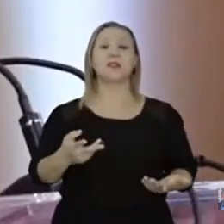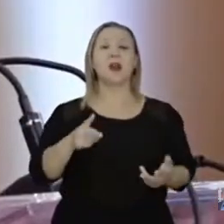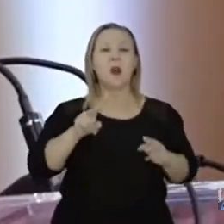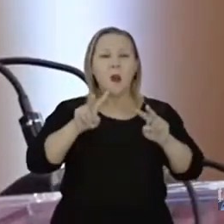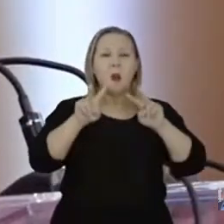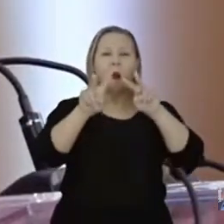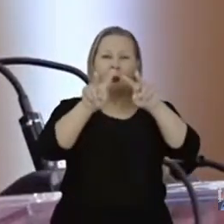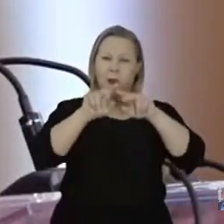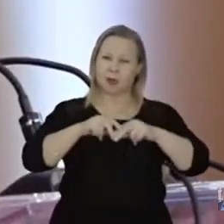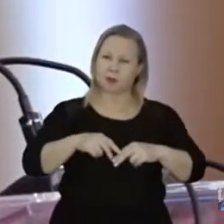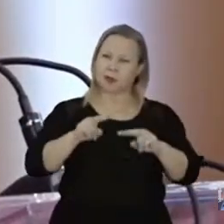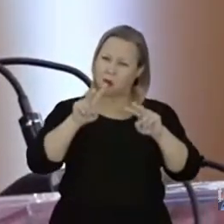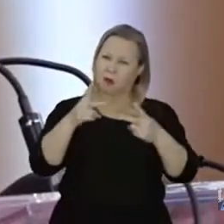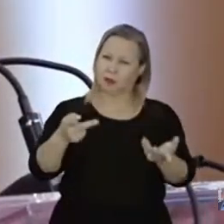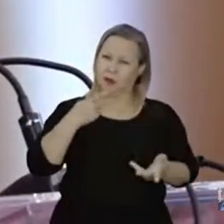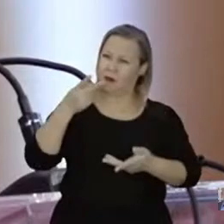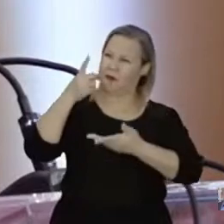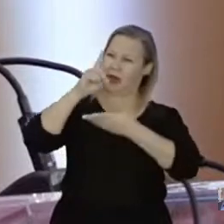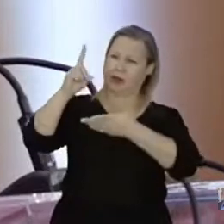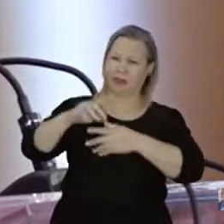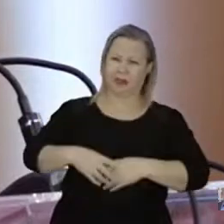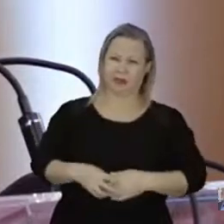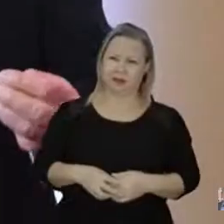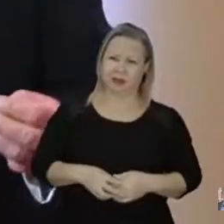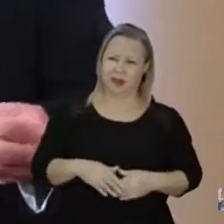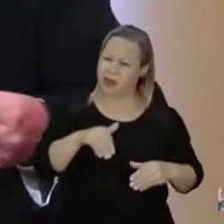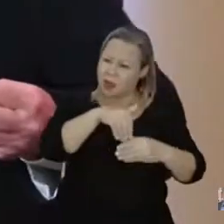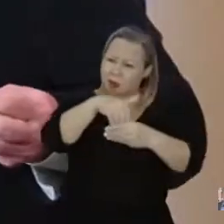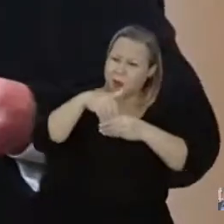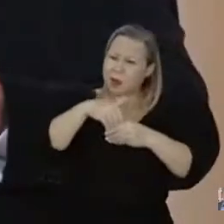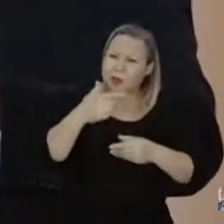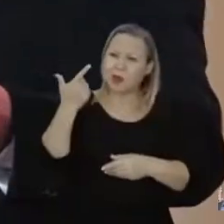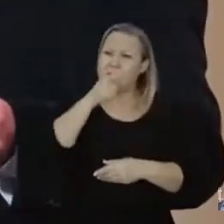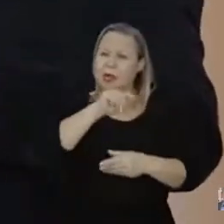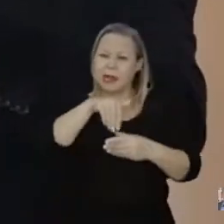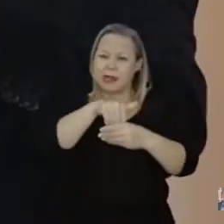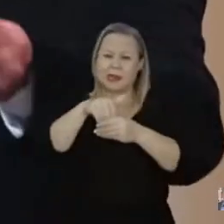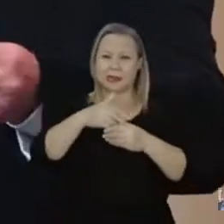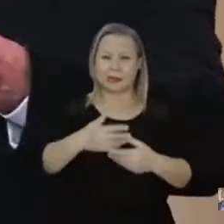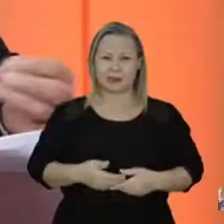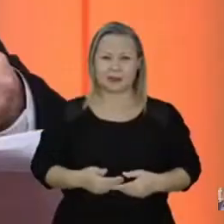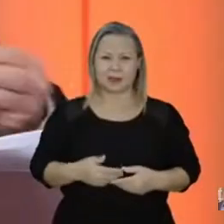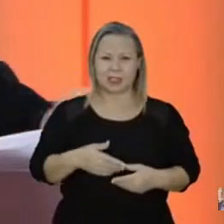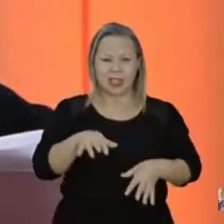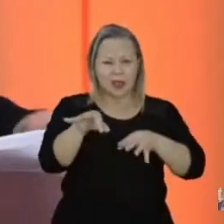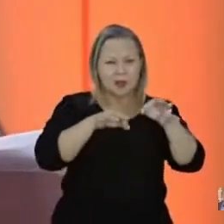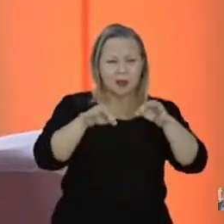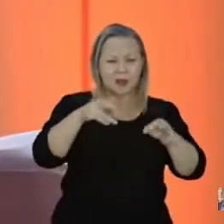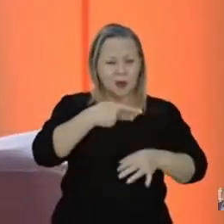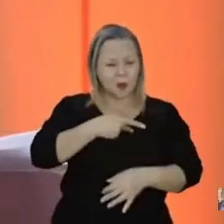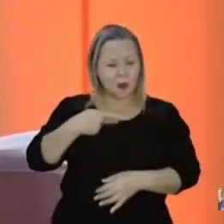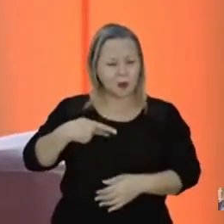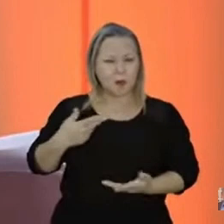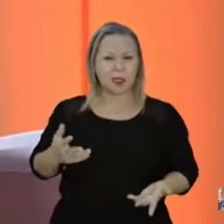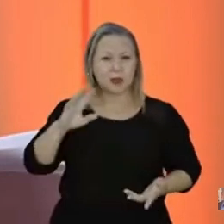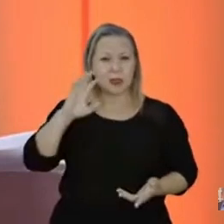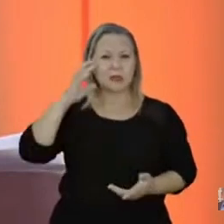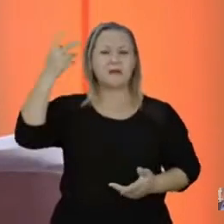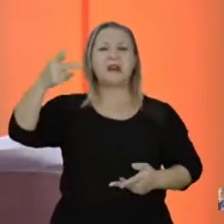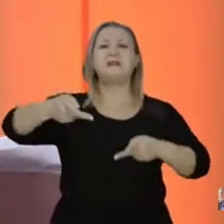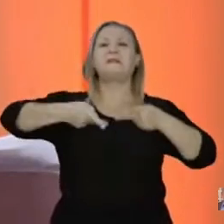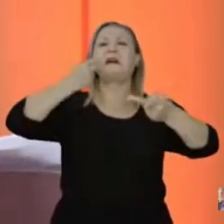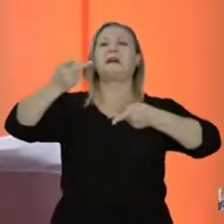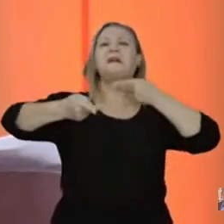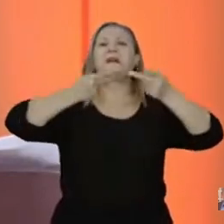é uma peça eleitoral. Aquilo ele tramou com alguns pastores e rezava ficar gritando, sabe? Quando, na